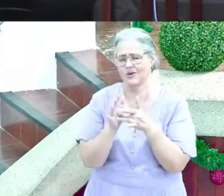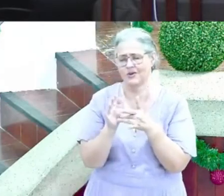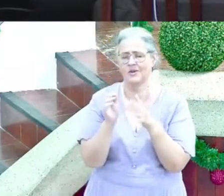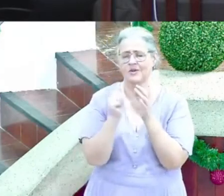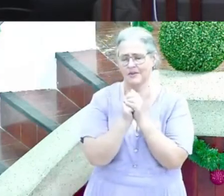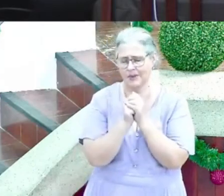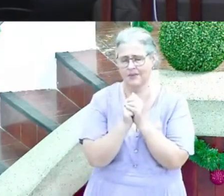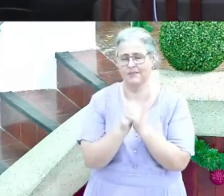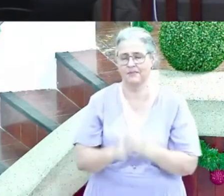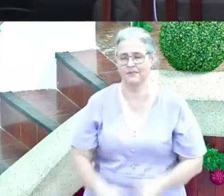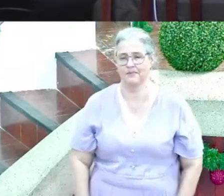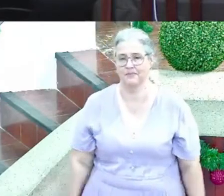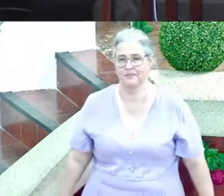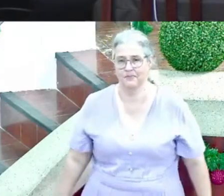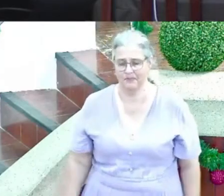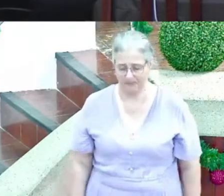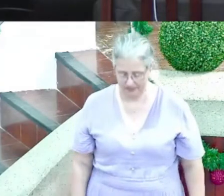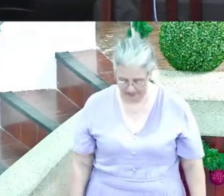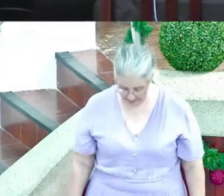Jesus. Amém.